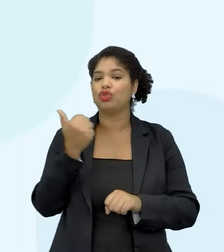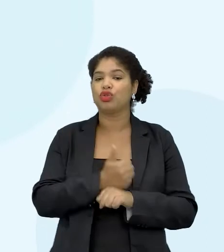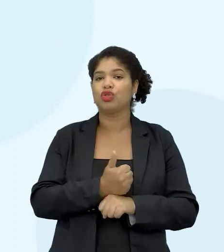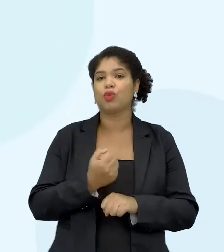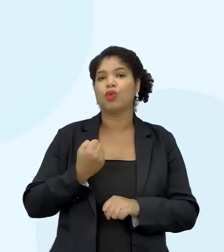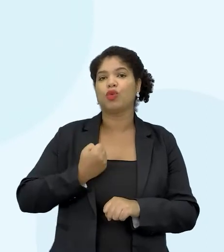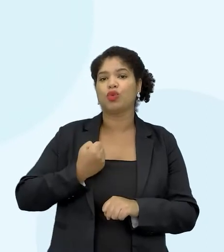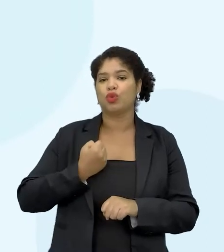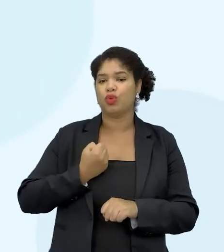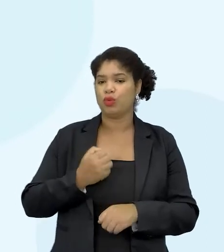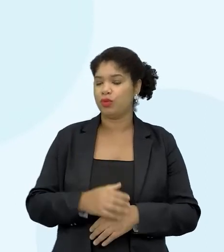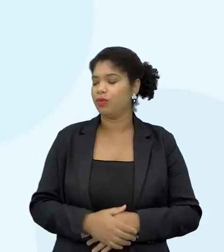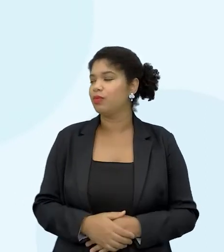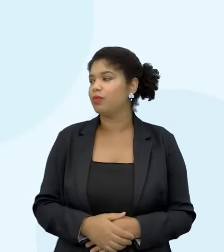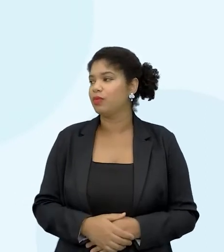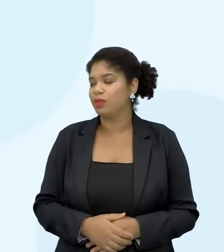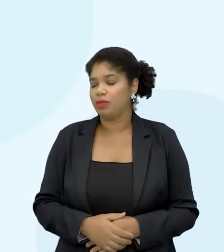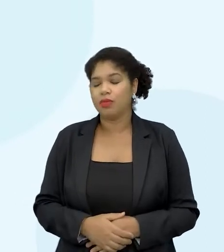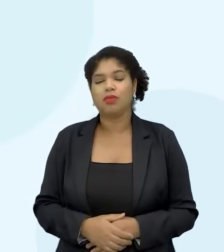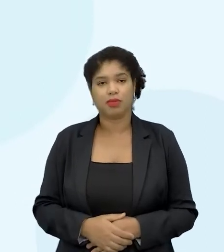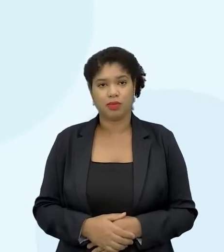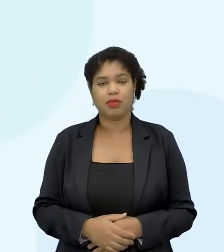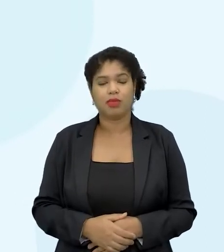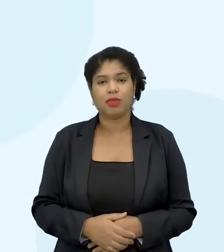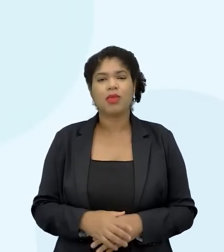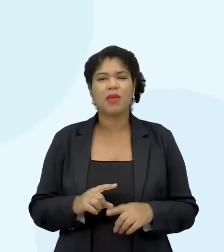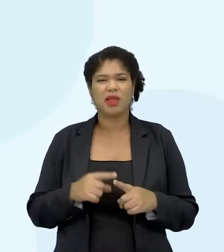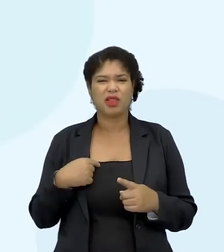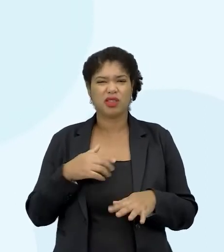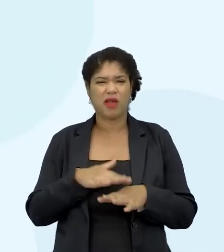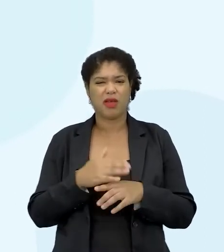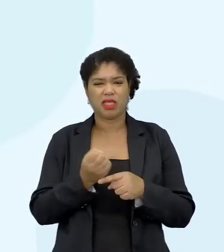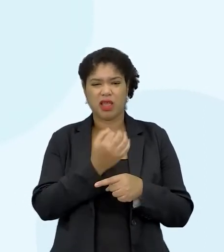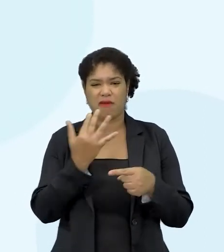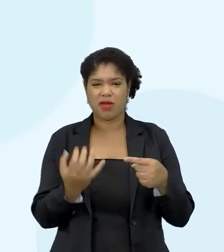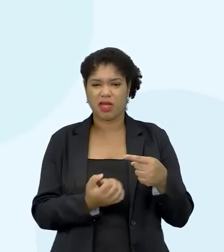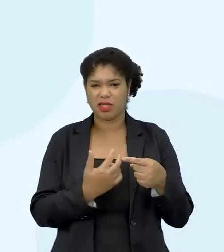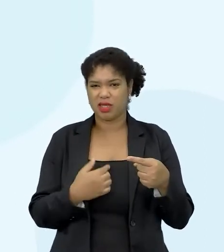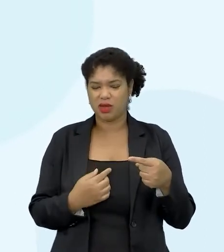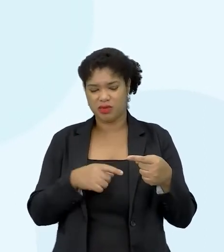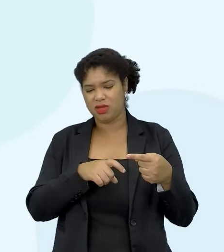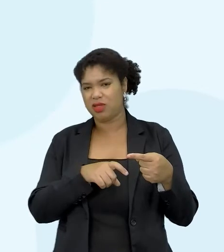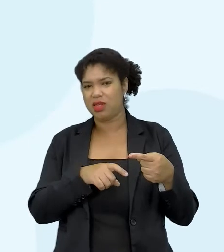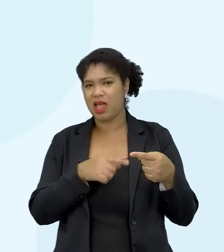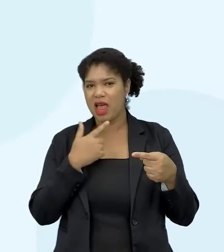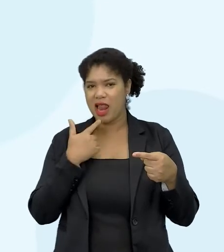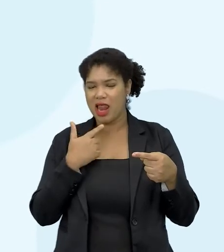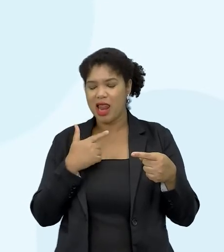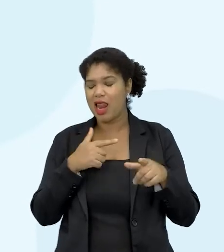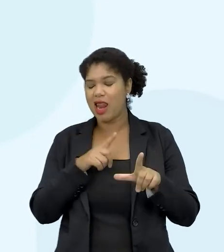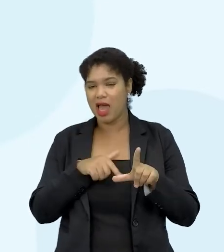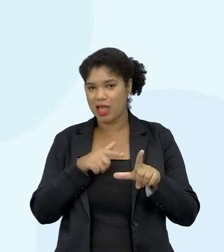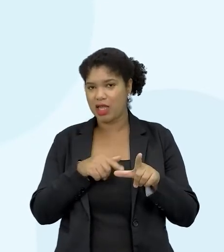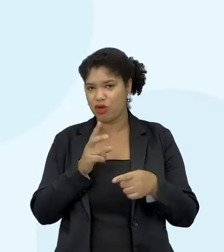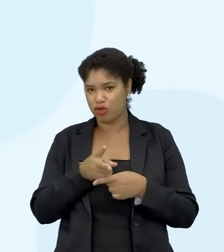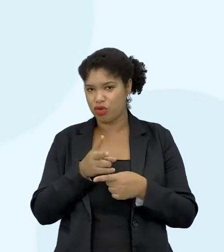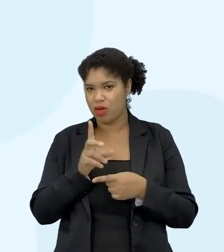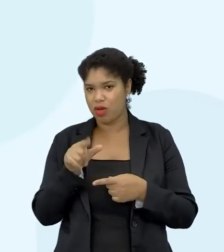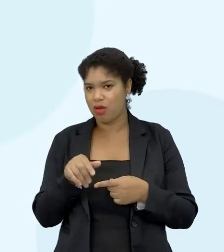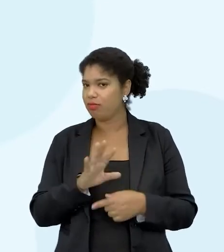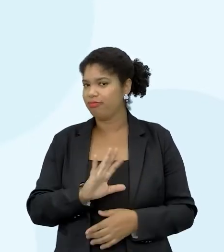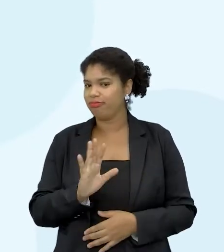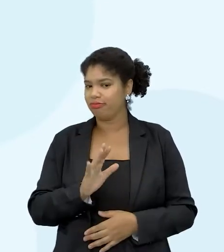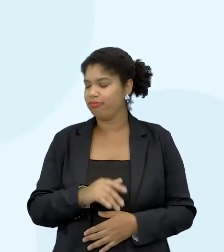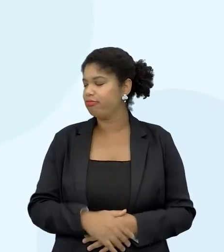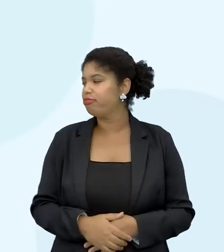54. Normalmente, a gente não escreve fração deixando letra aqui embaixo. Então, um X que está multiplicando, ó, o número